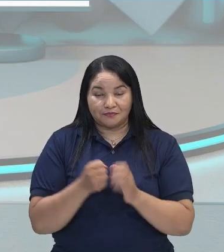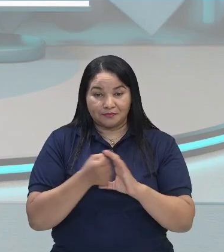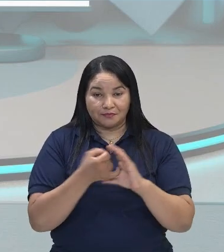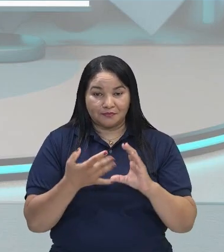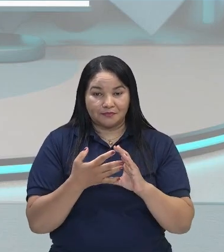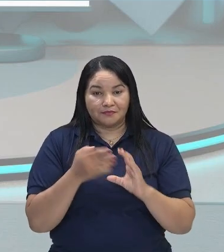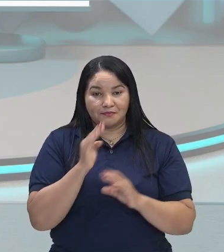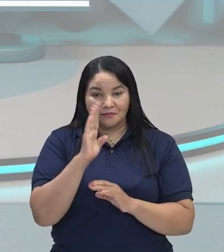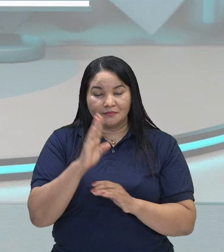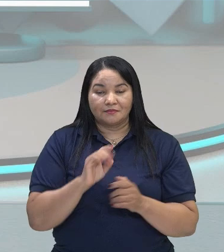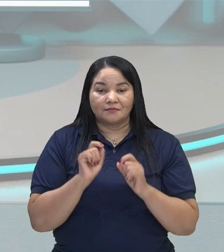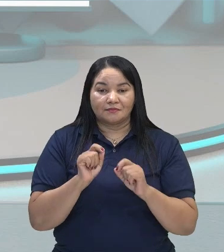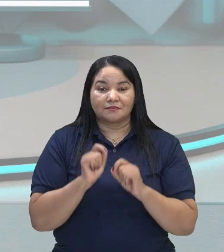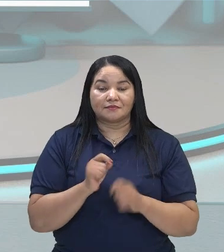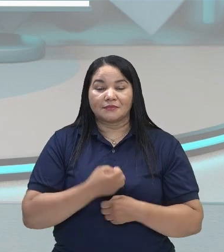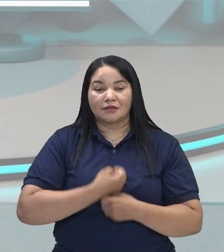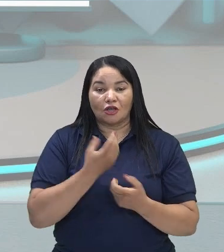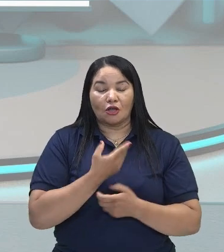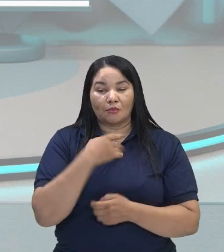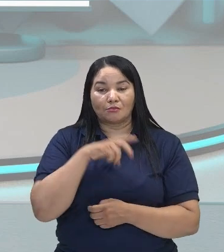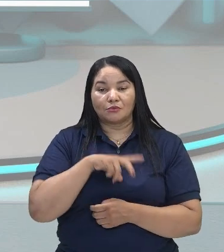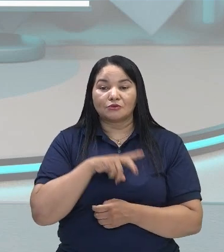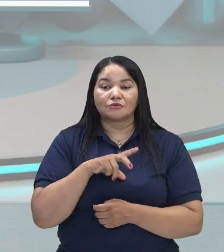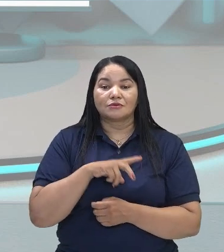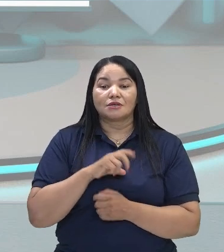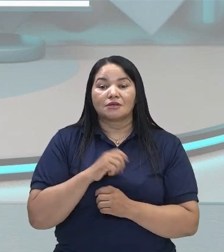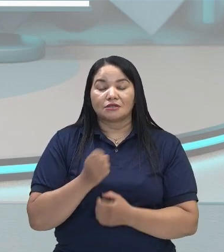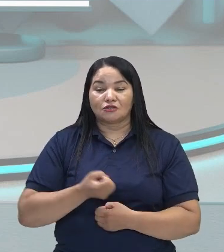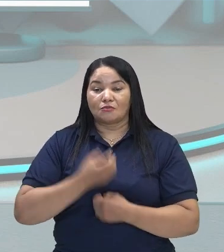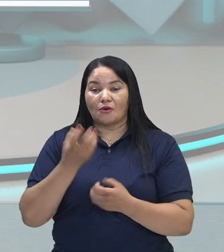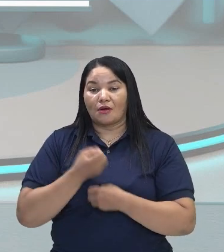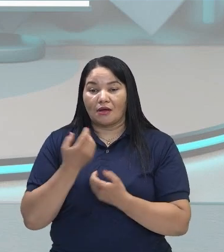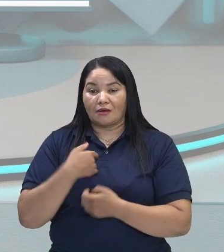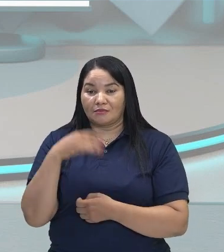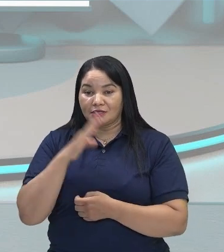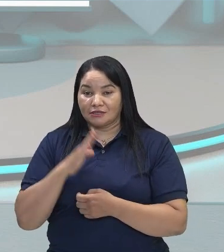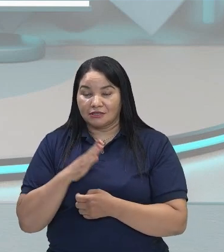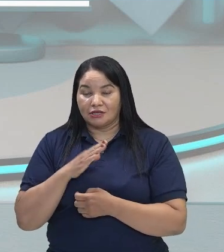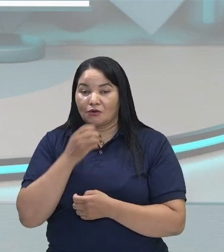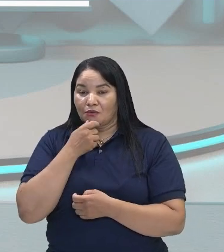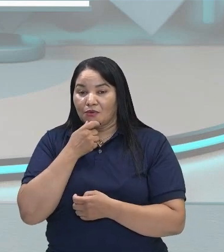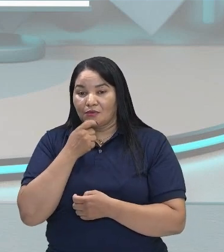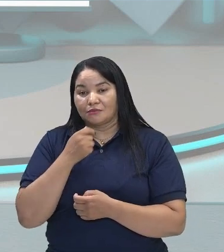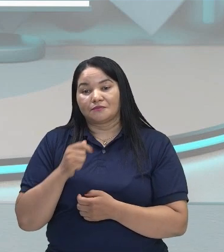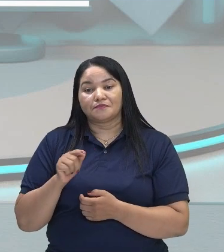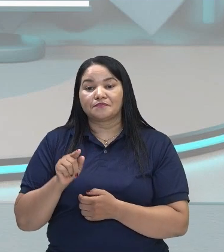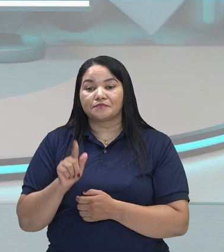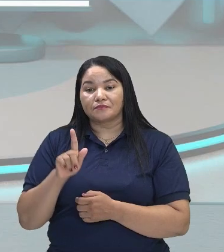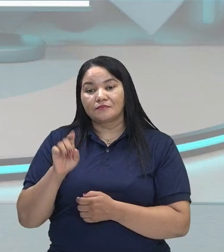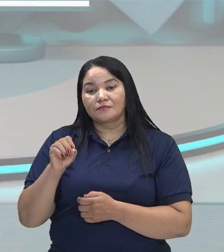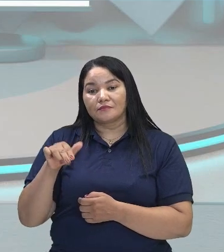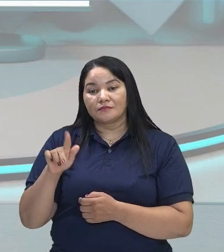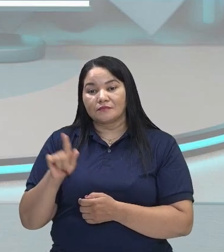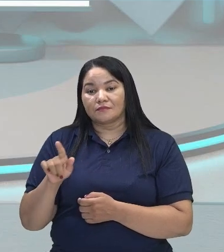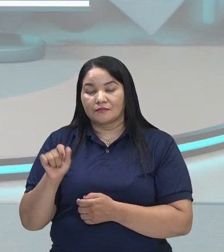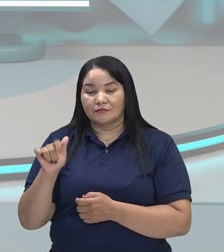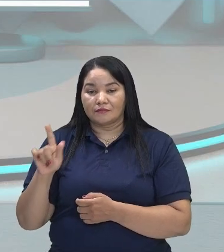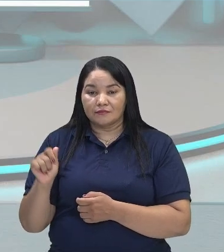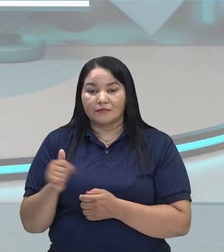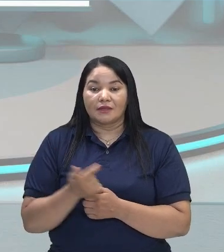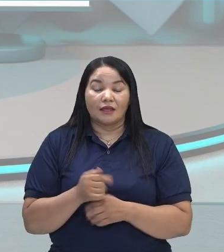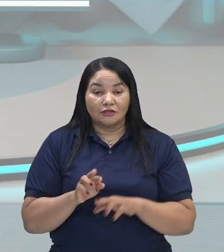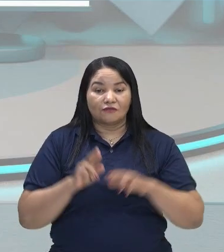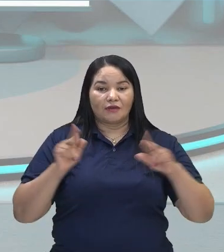Característica: poema português de Bocage e poema brasileiro do Gonzaga. A idealização do campo. Olha a